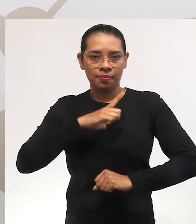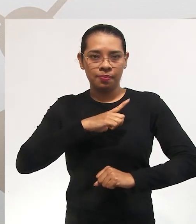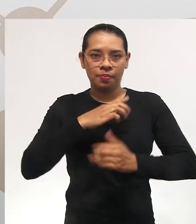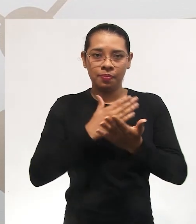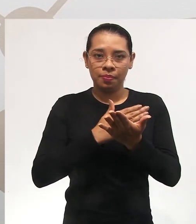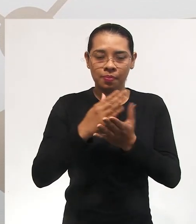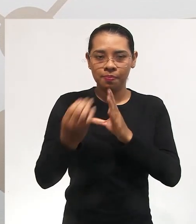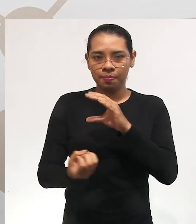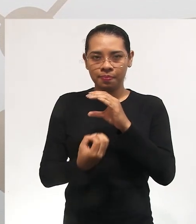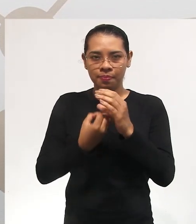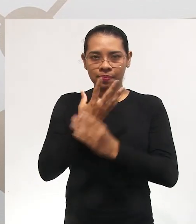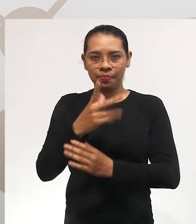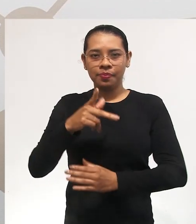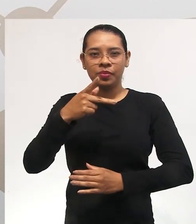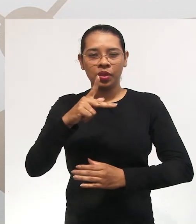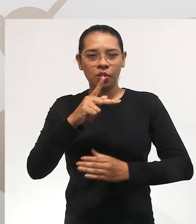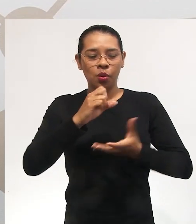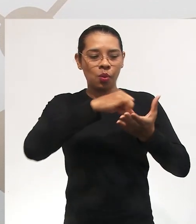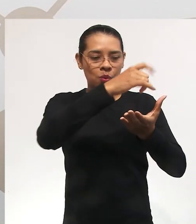currículo, mas